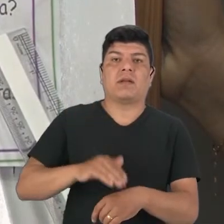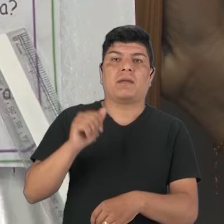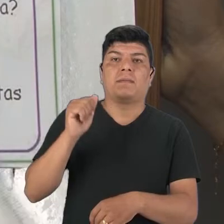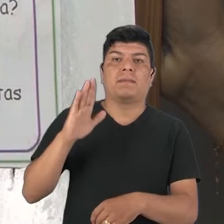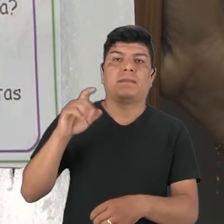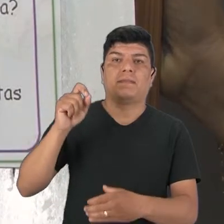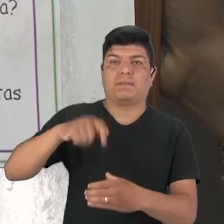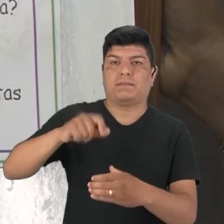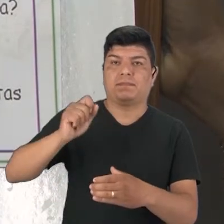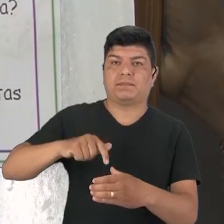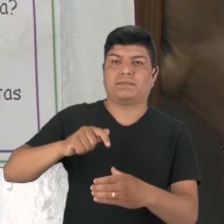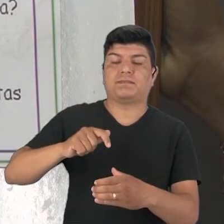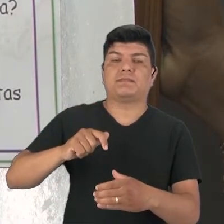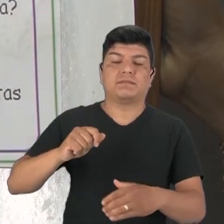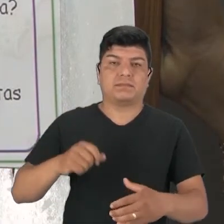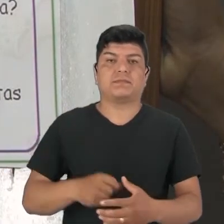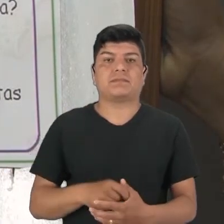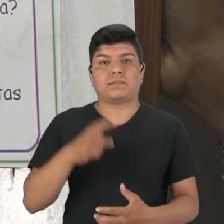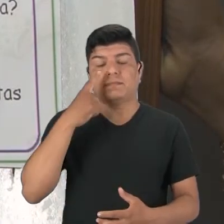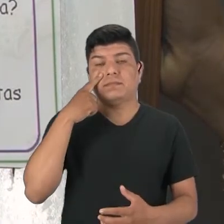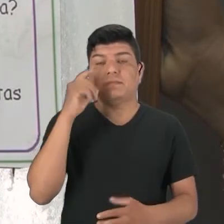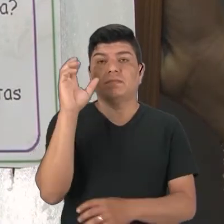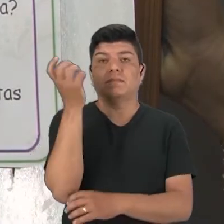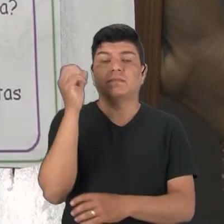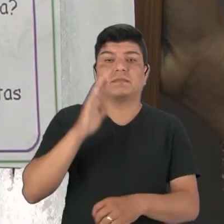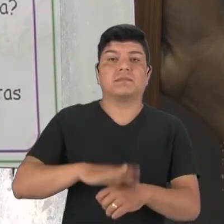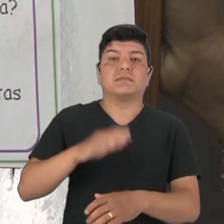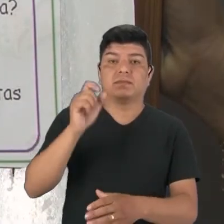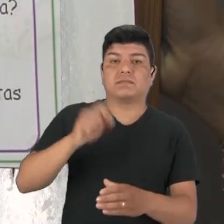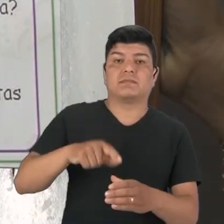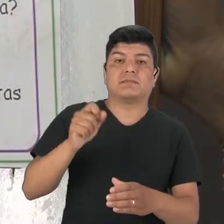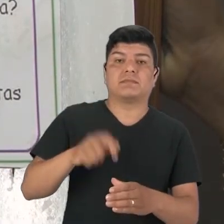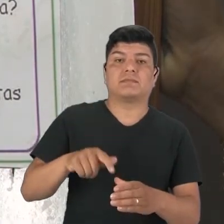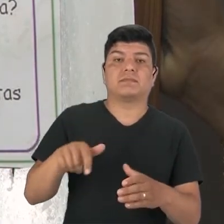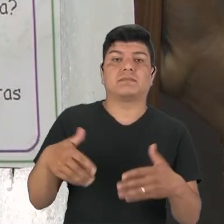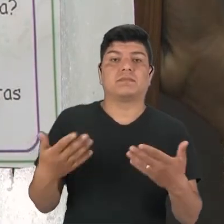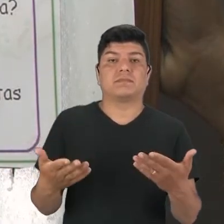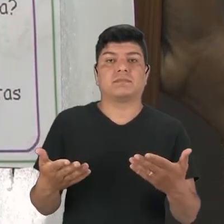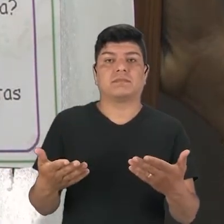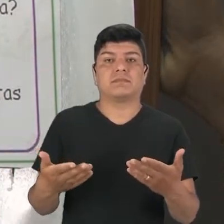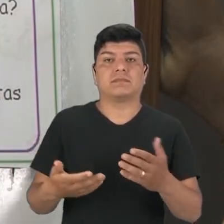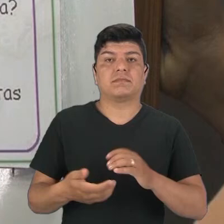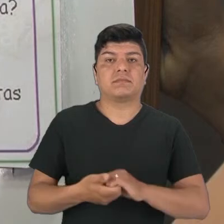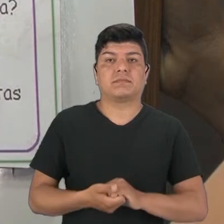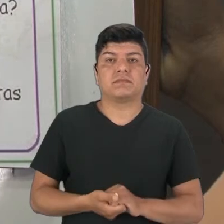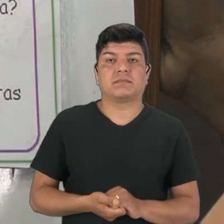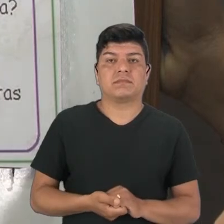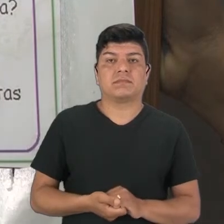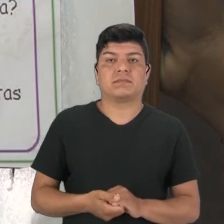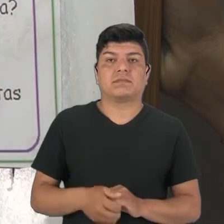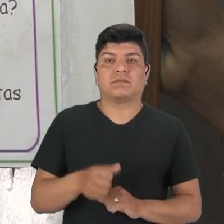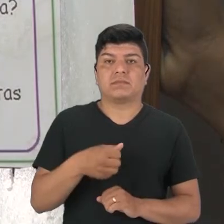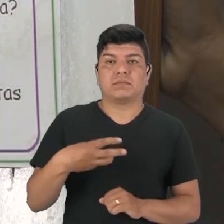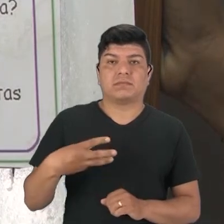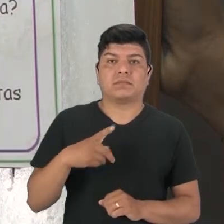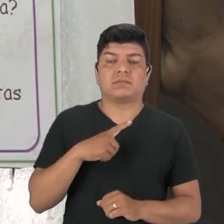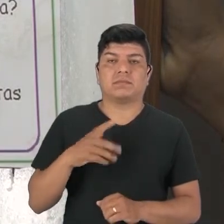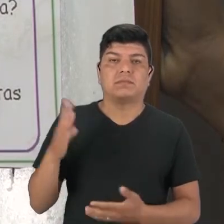plantada? Então, vamos ver a árvore mais plantada. Que no caso aqui, ó, é essa aqui, tem 13,